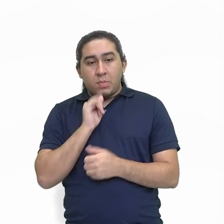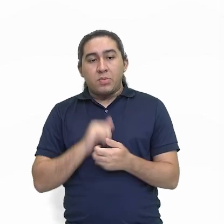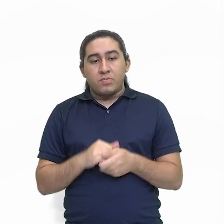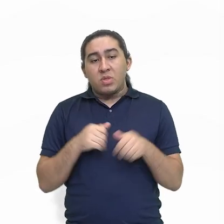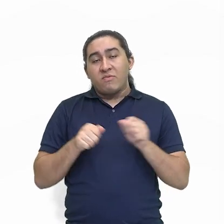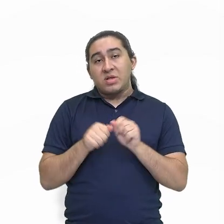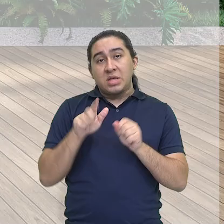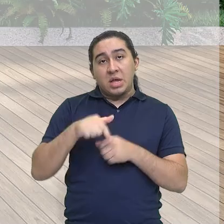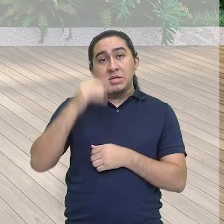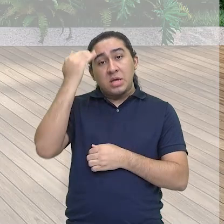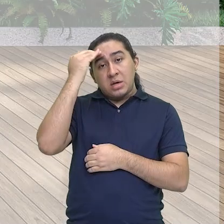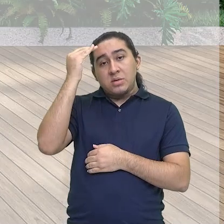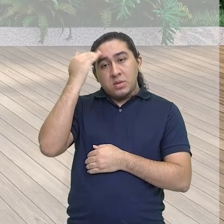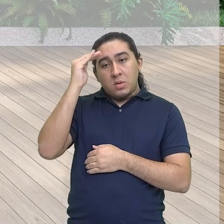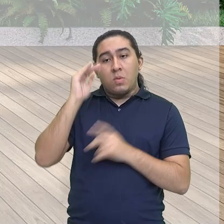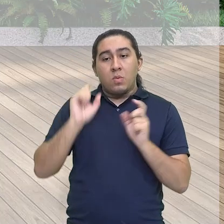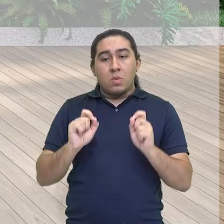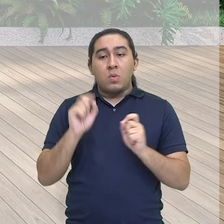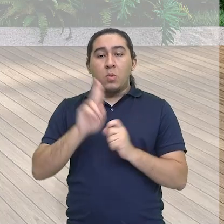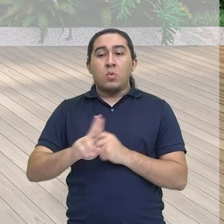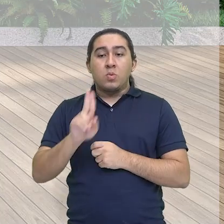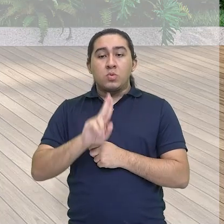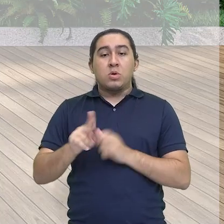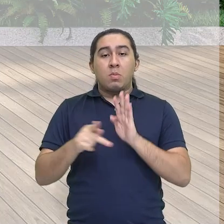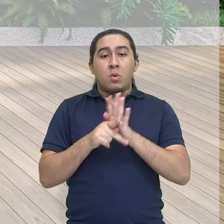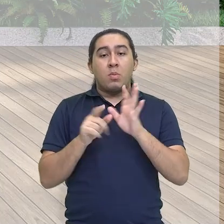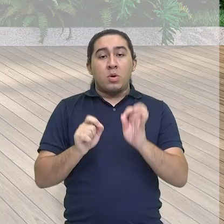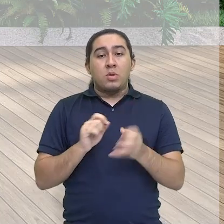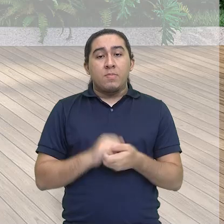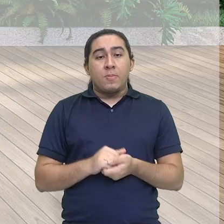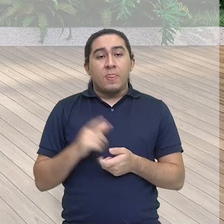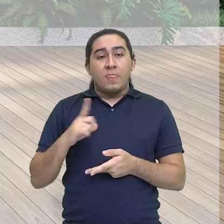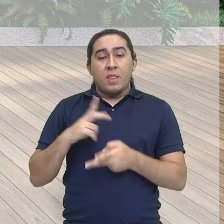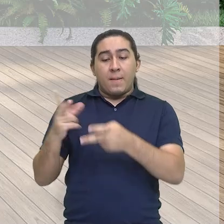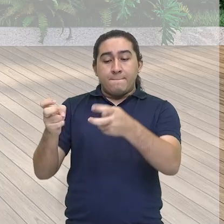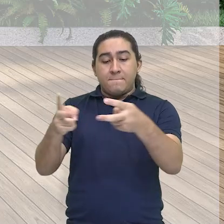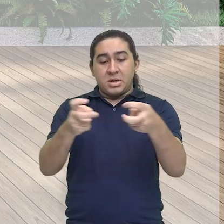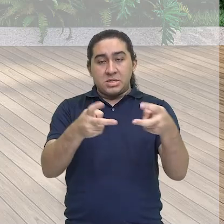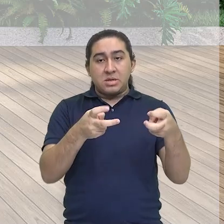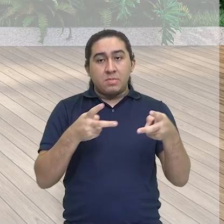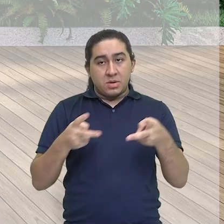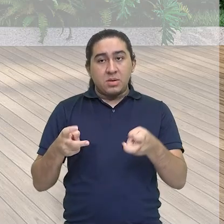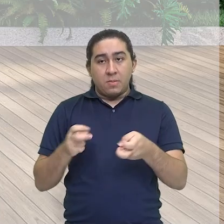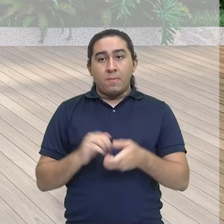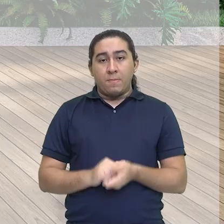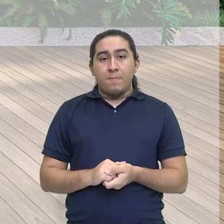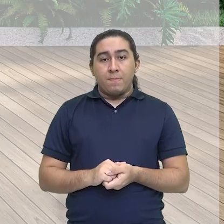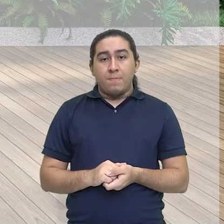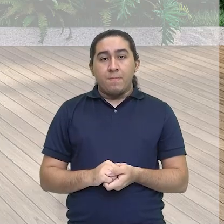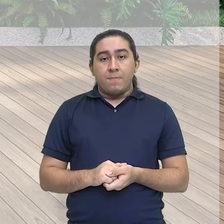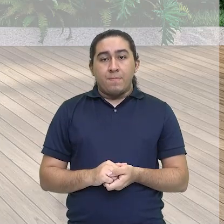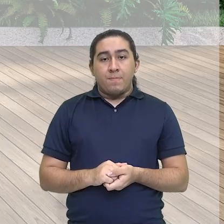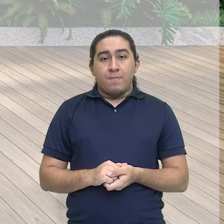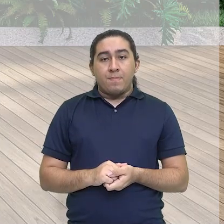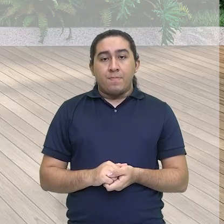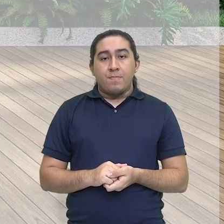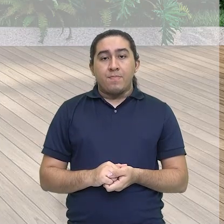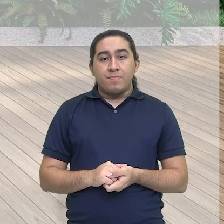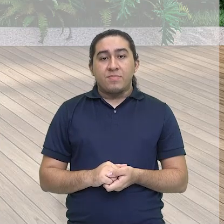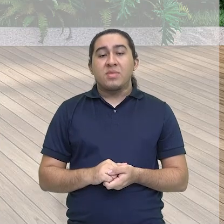essas inferências a partir das observações, né, das